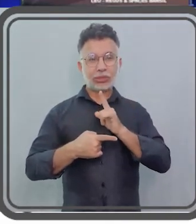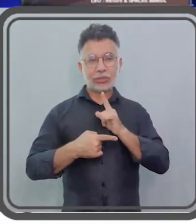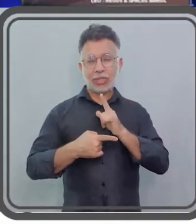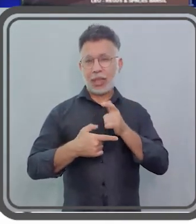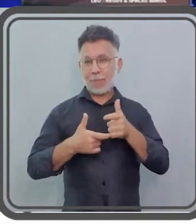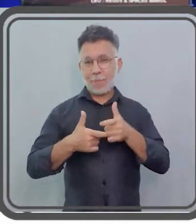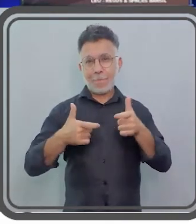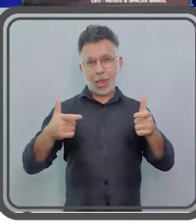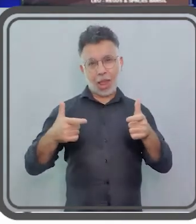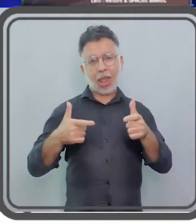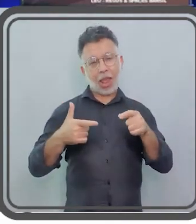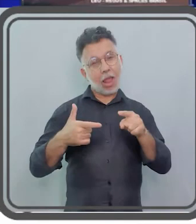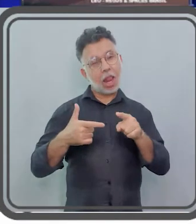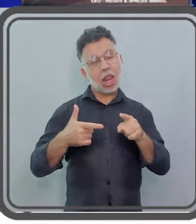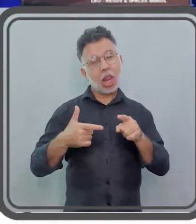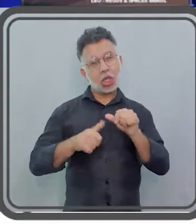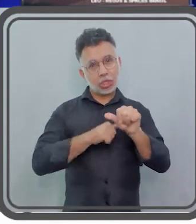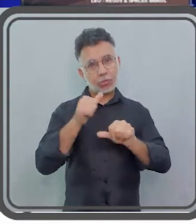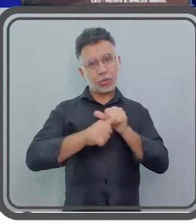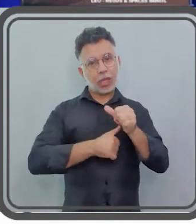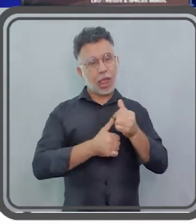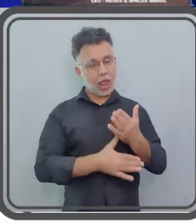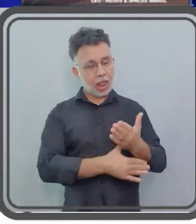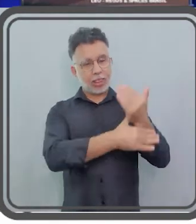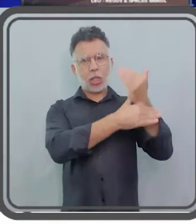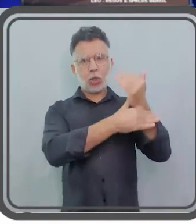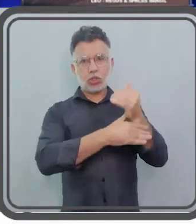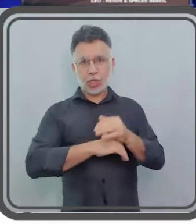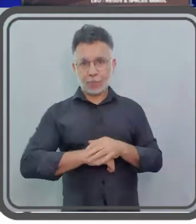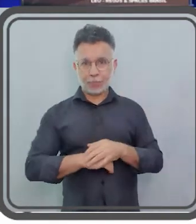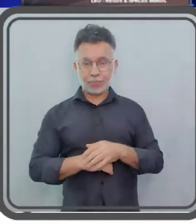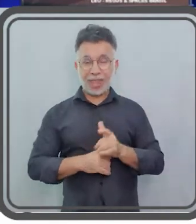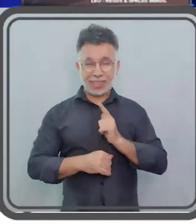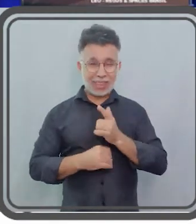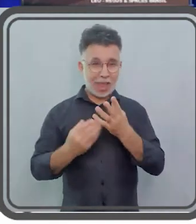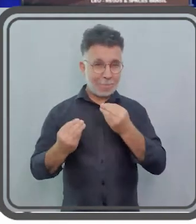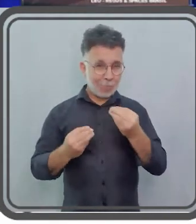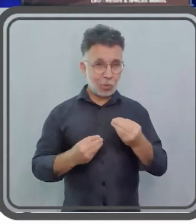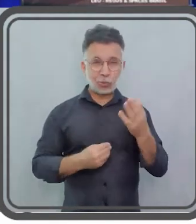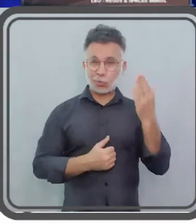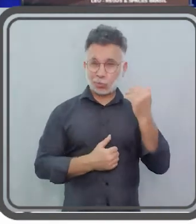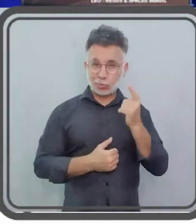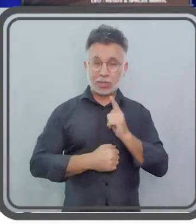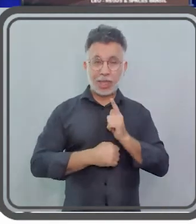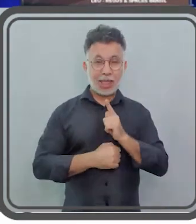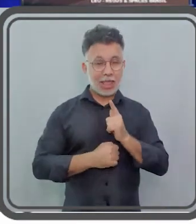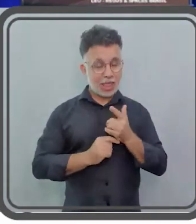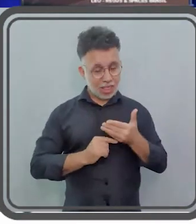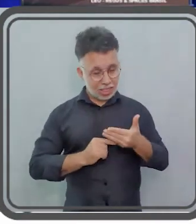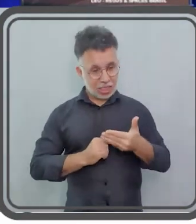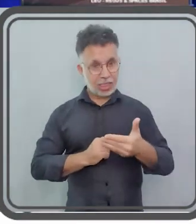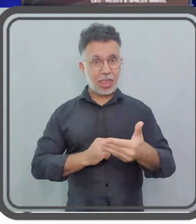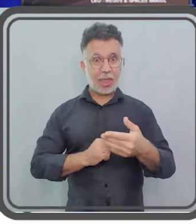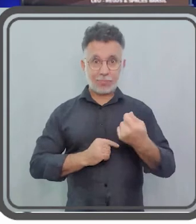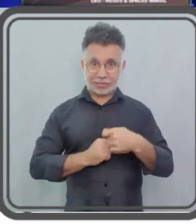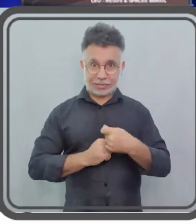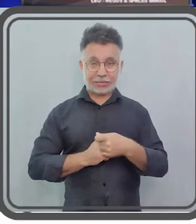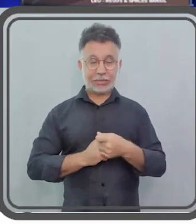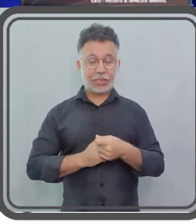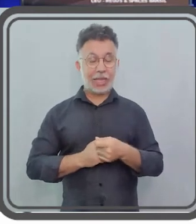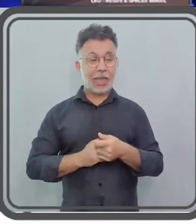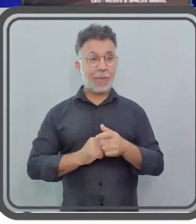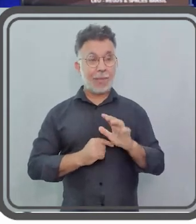área de tecnologia. Na área de tecnologia tem muitos talentos, também está muito em demanda, é uma situação